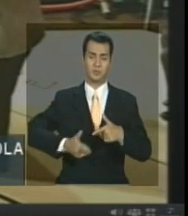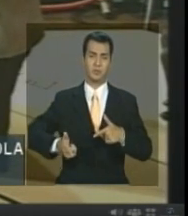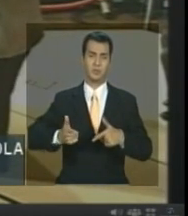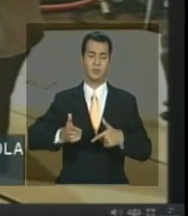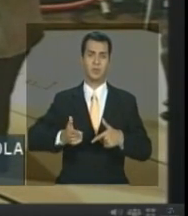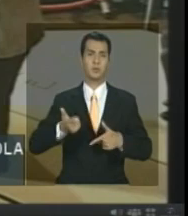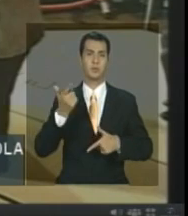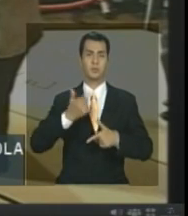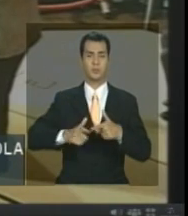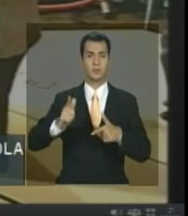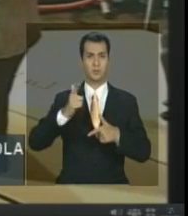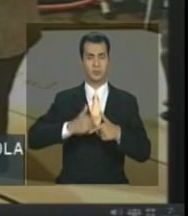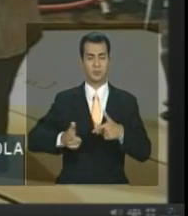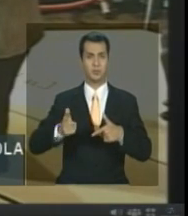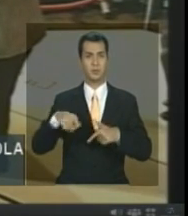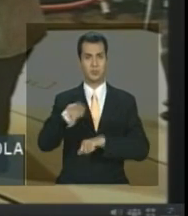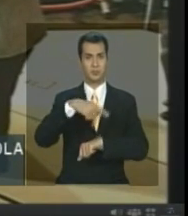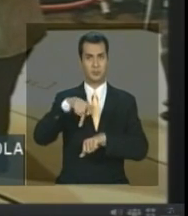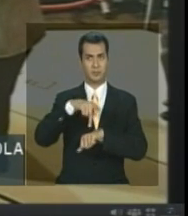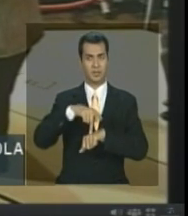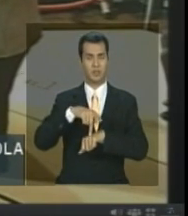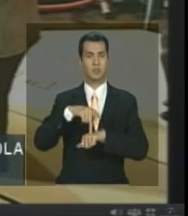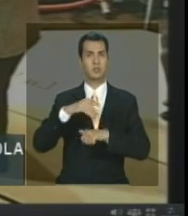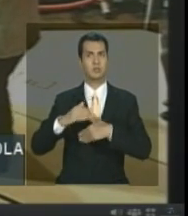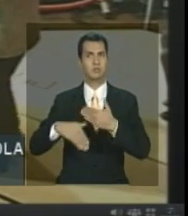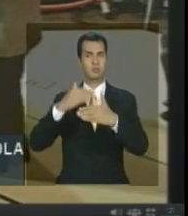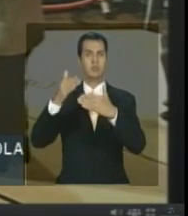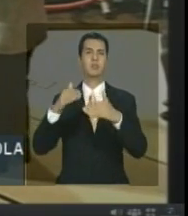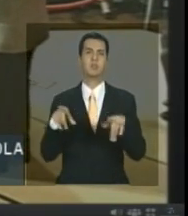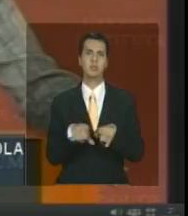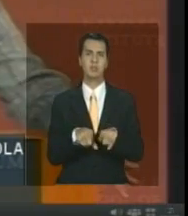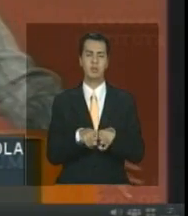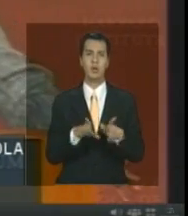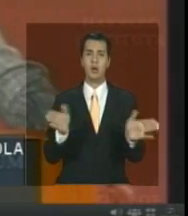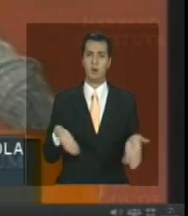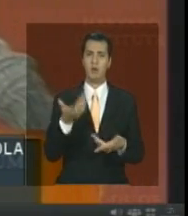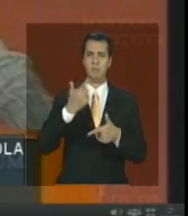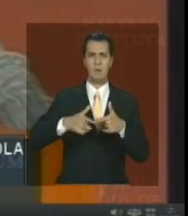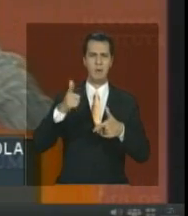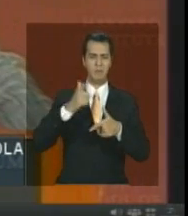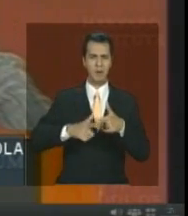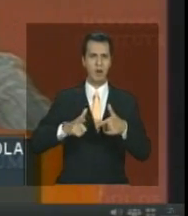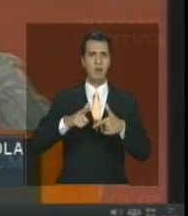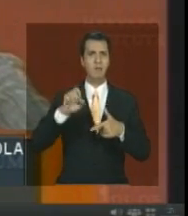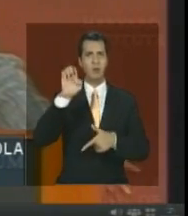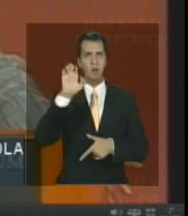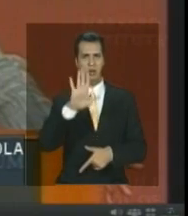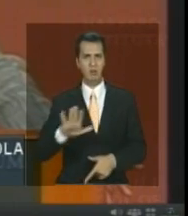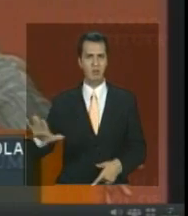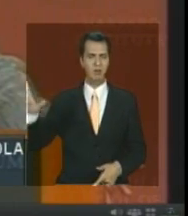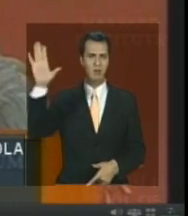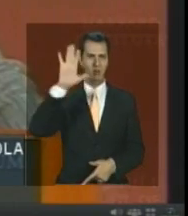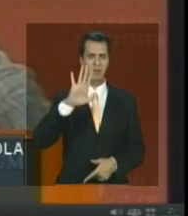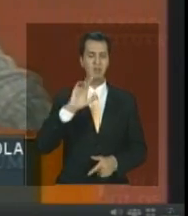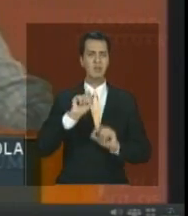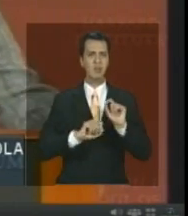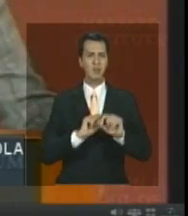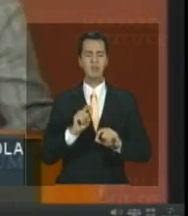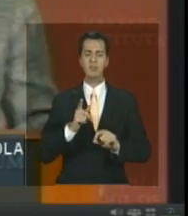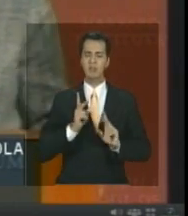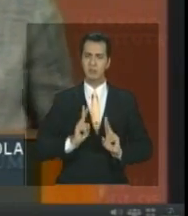a crise nos países desenvolvidos e agora, mais recentemente, a da União Europeia, ela persiste